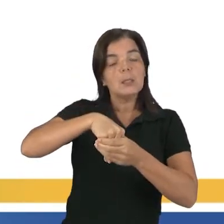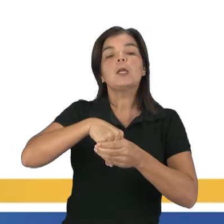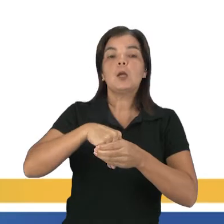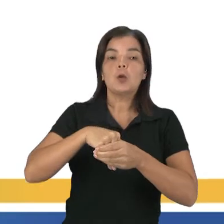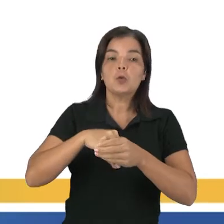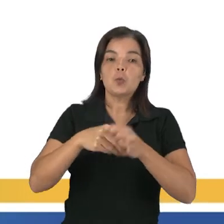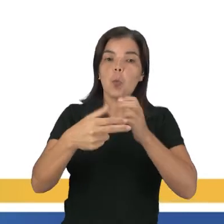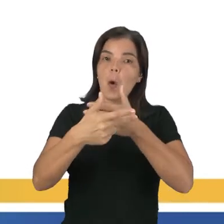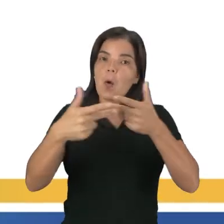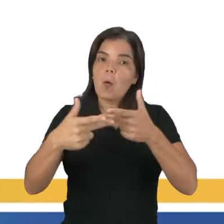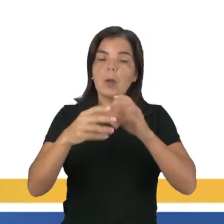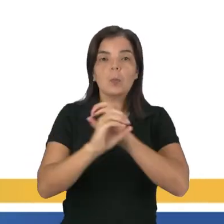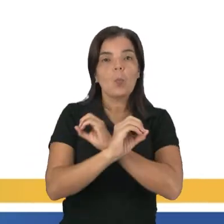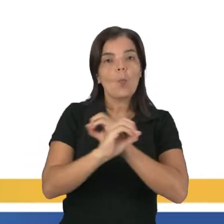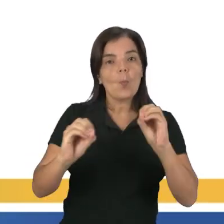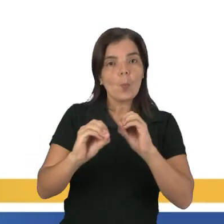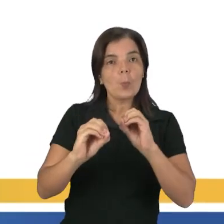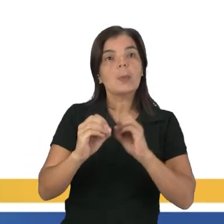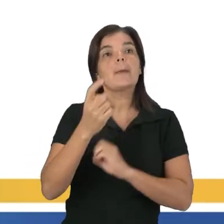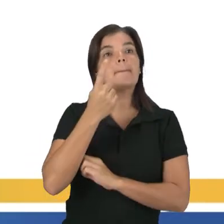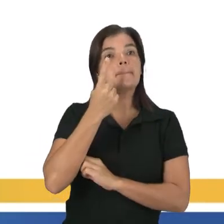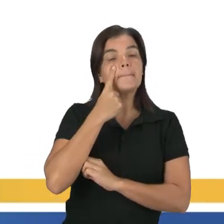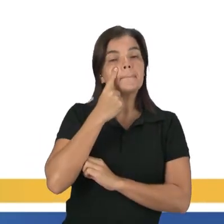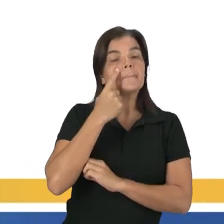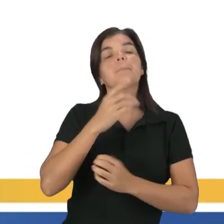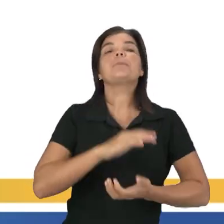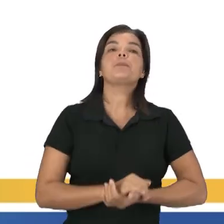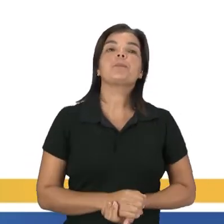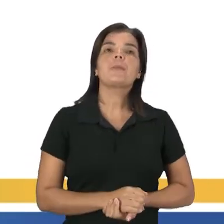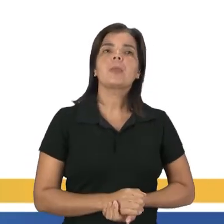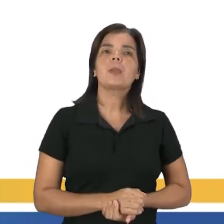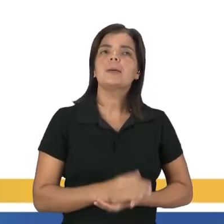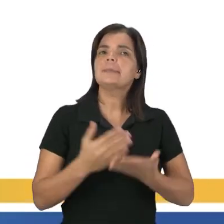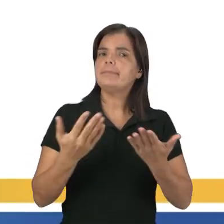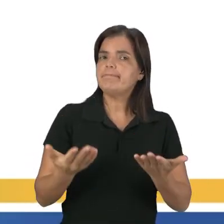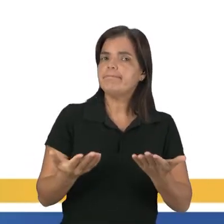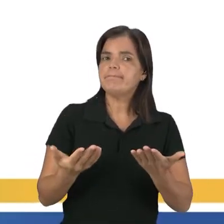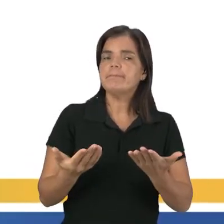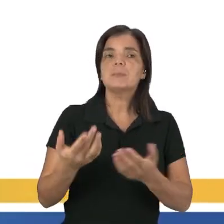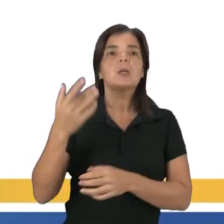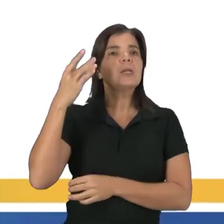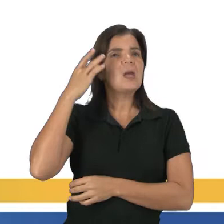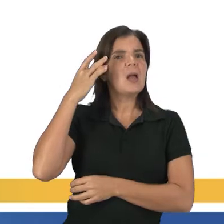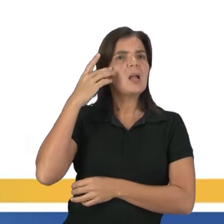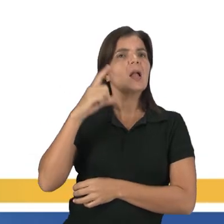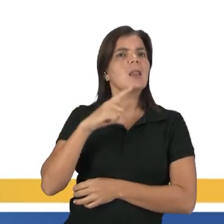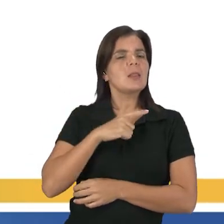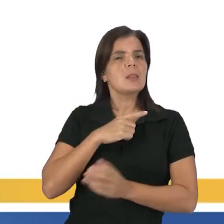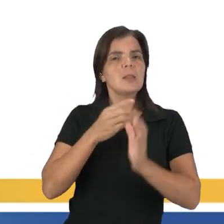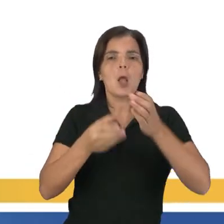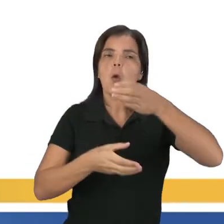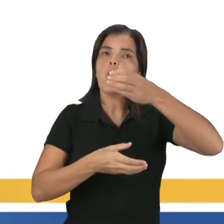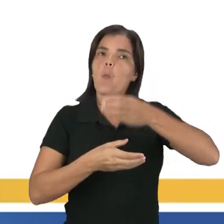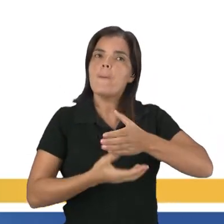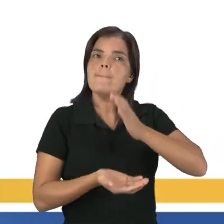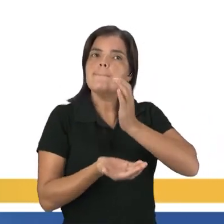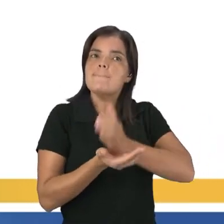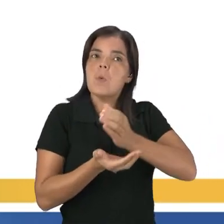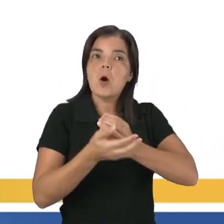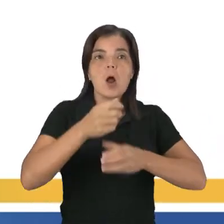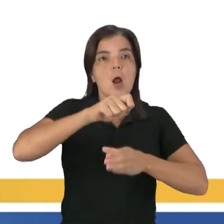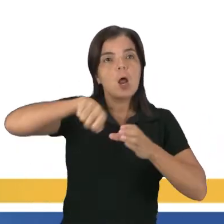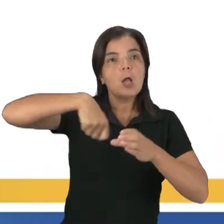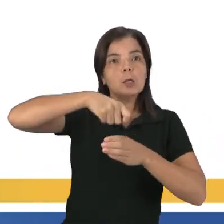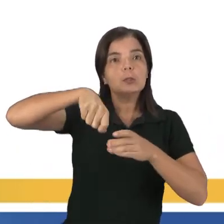corpo vazio, de um objeto, né? Na frente você vai entender melhor, né? Então, fazer o seguinte, né? Será que há em algum recipiente da